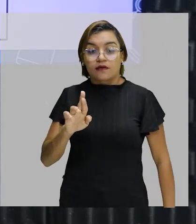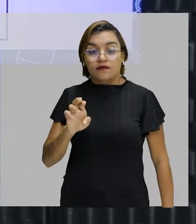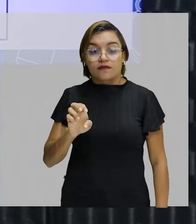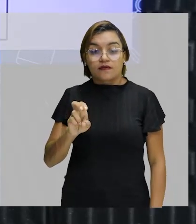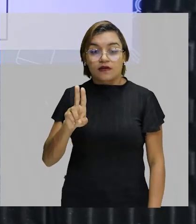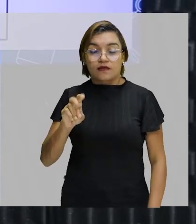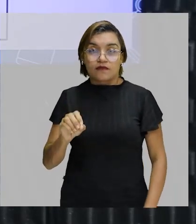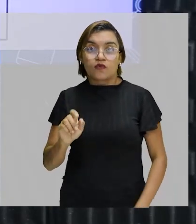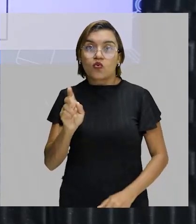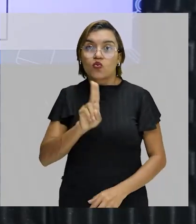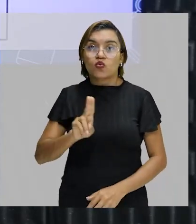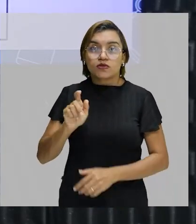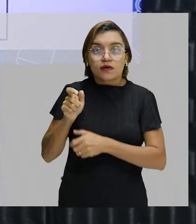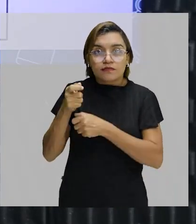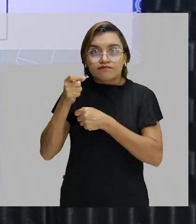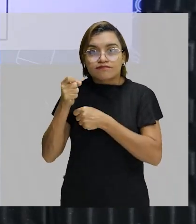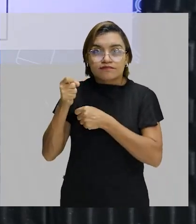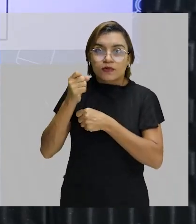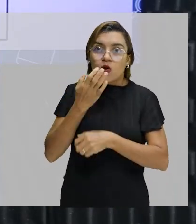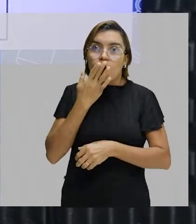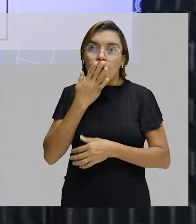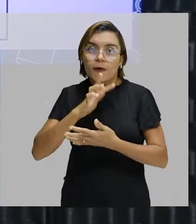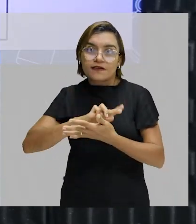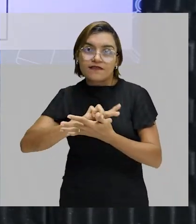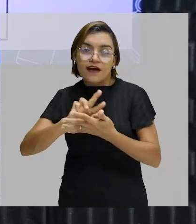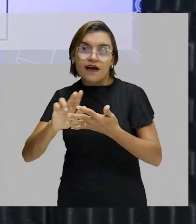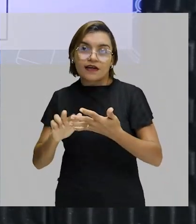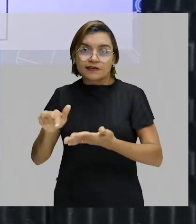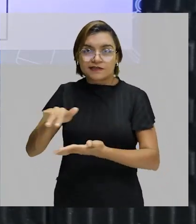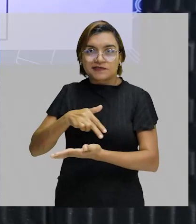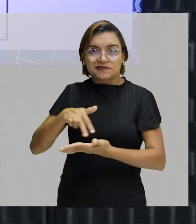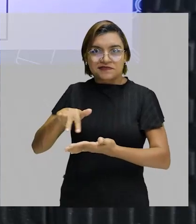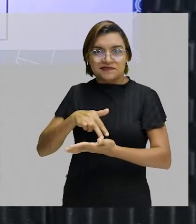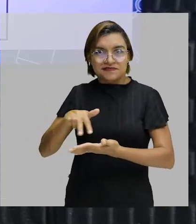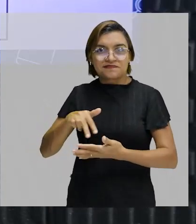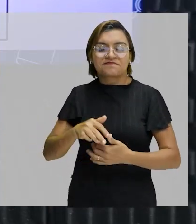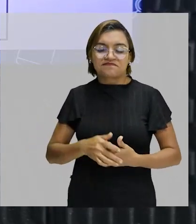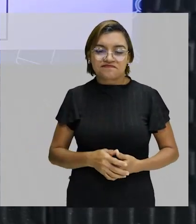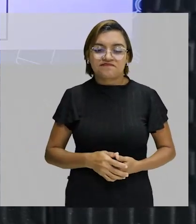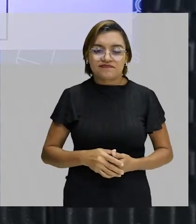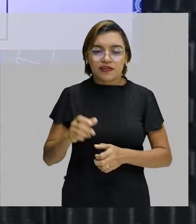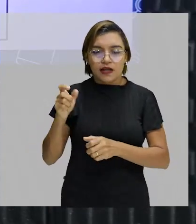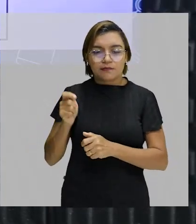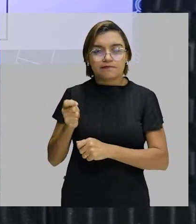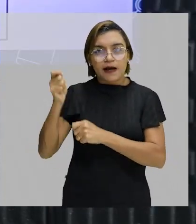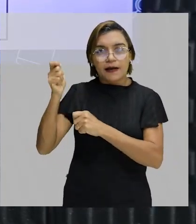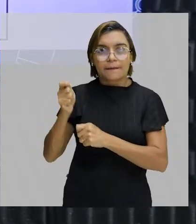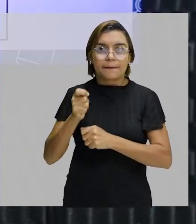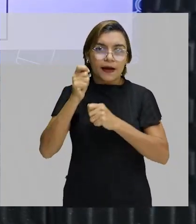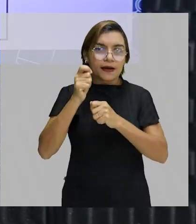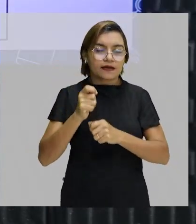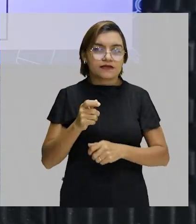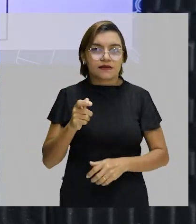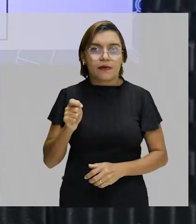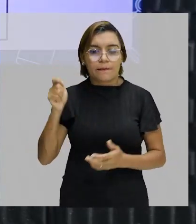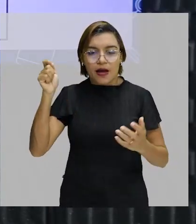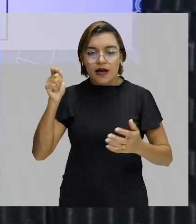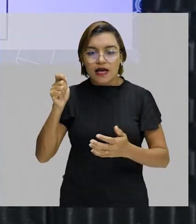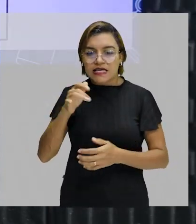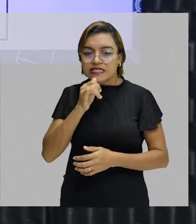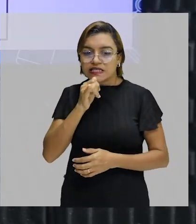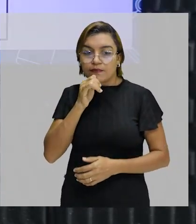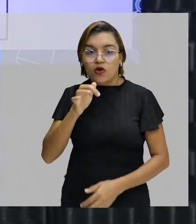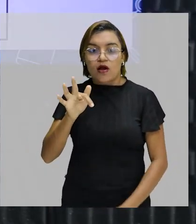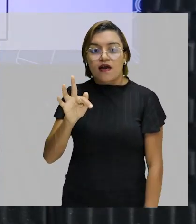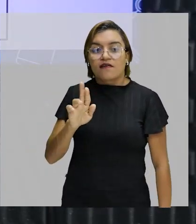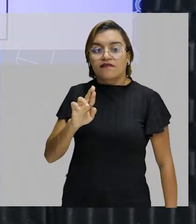uma sombrinha colorida durante a dança. Mais uma dança aqui tipicamente do estado de Pernambuco, o